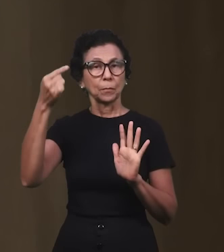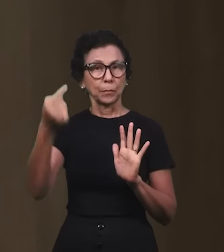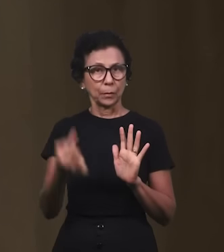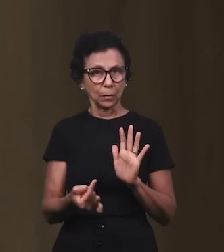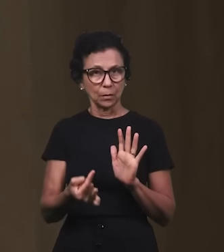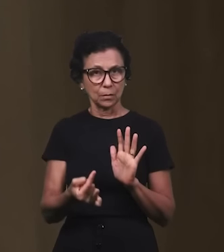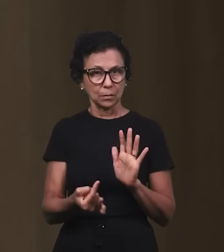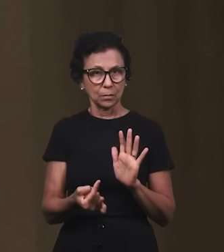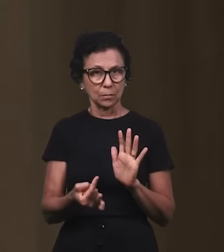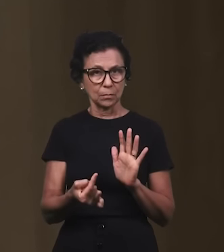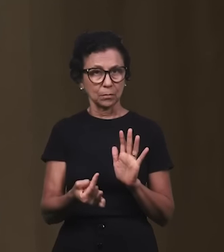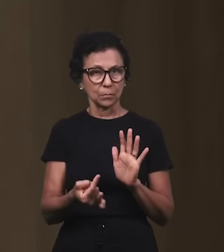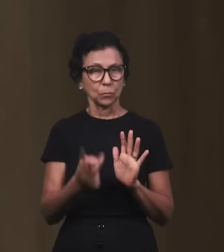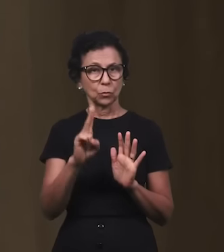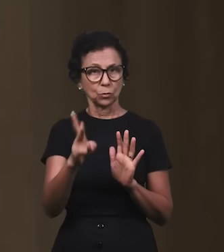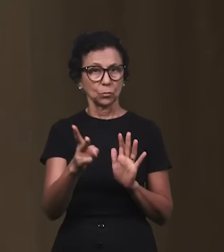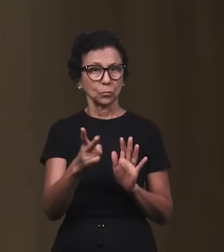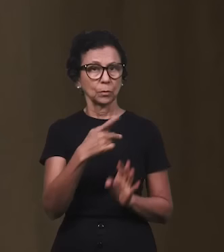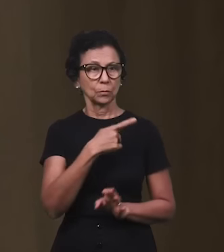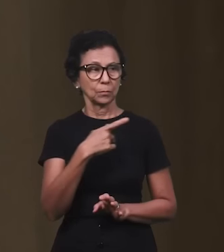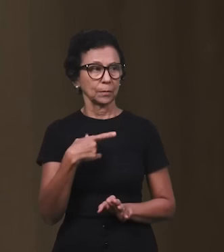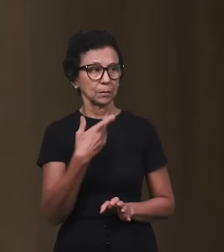conversar novamente com o pastor Alexandre